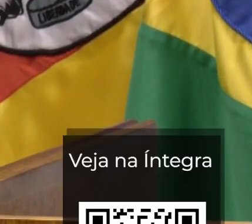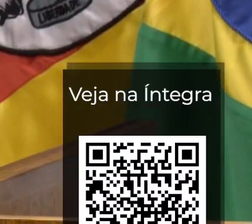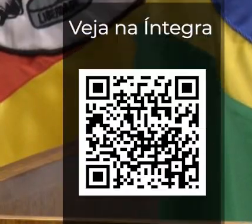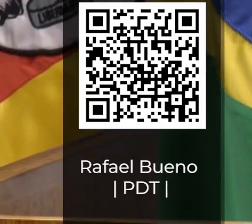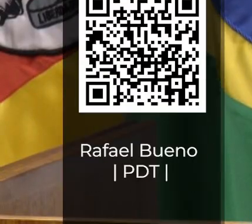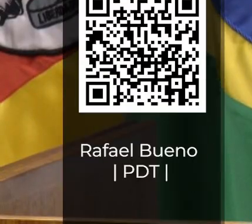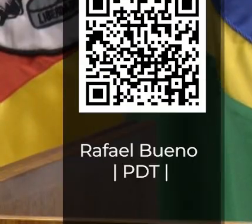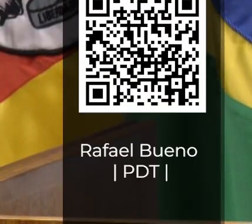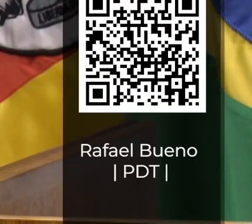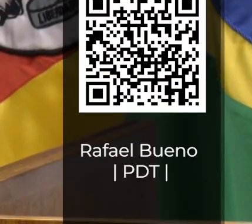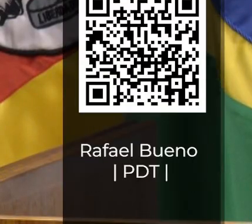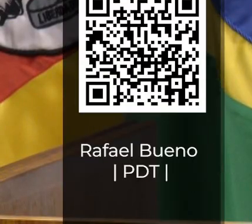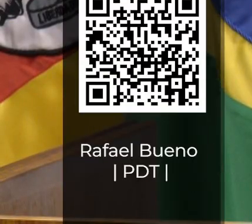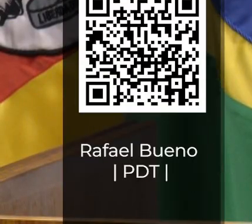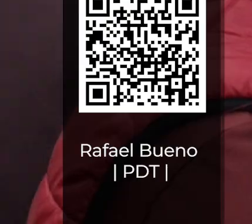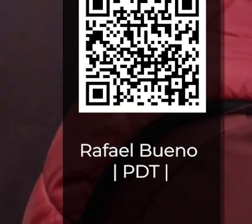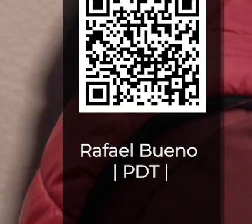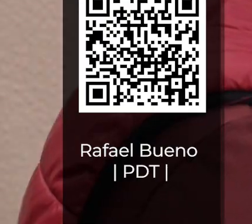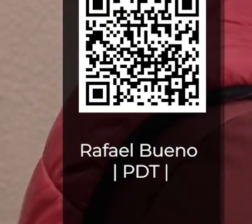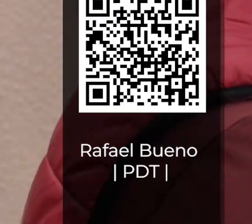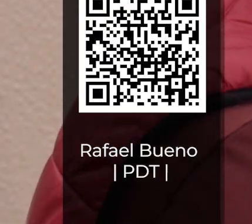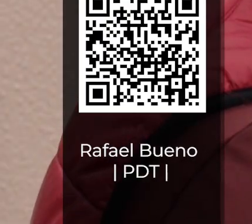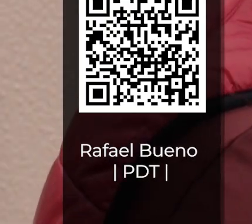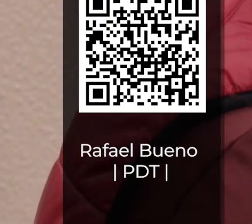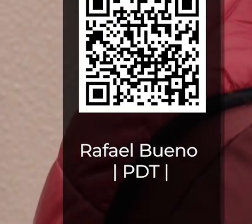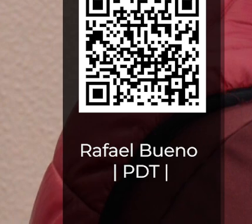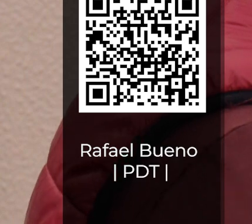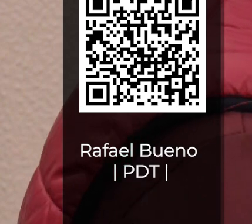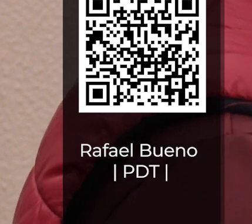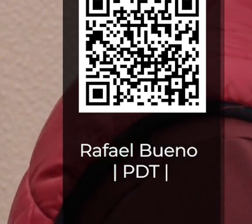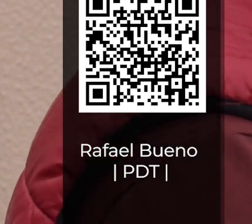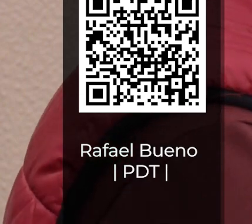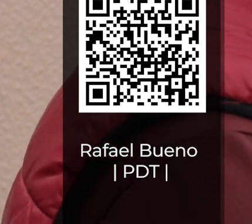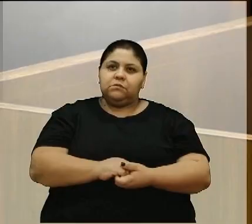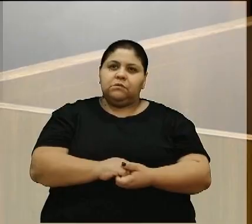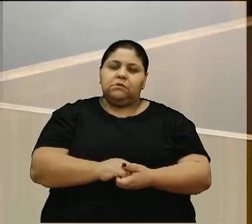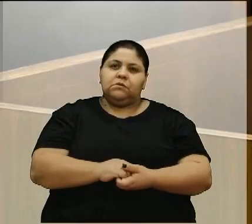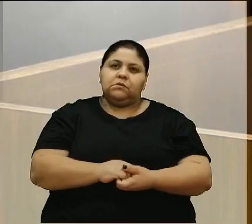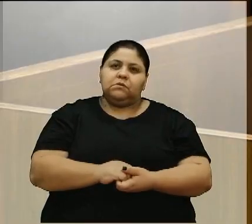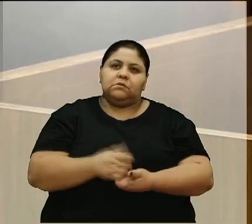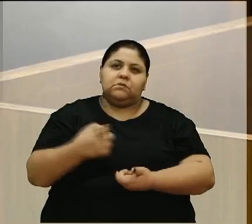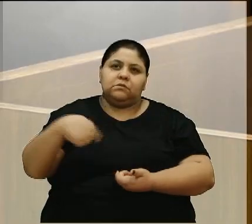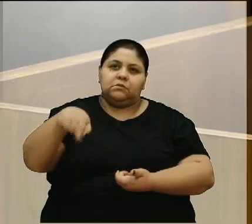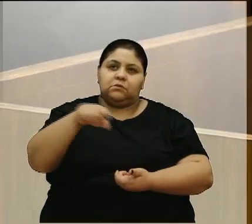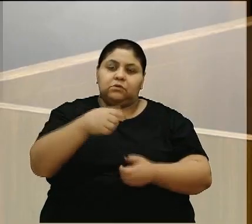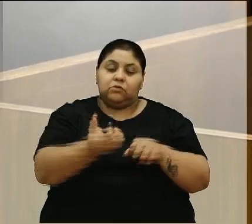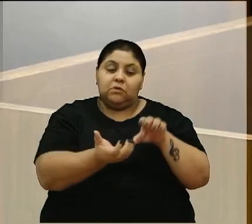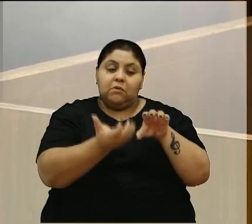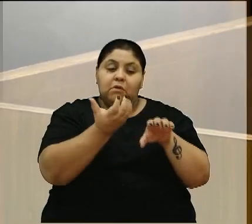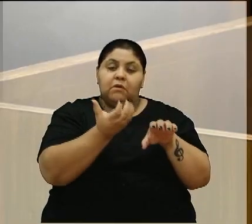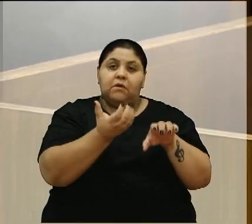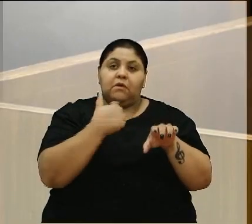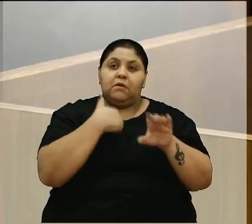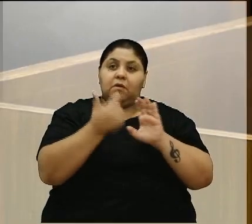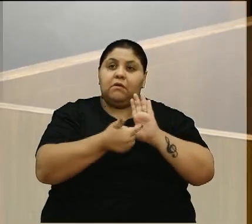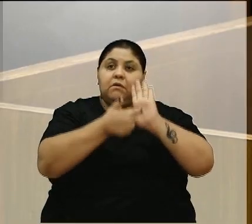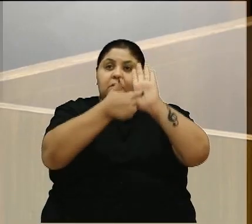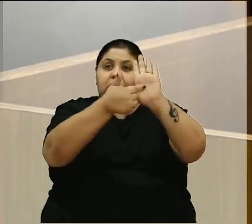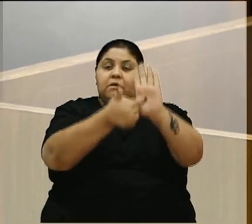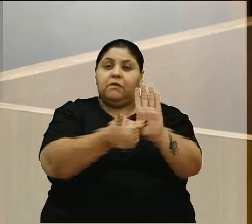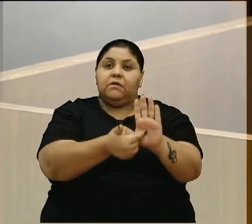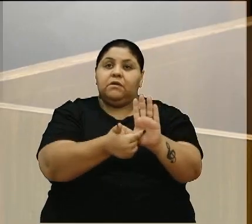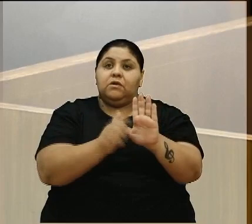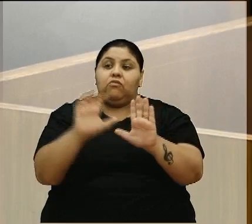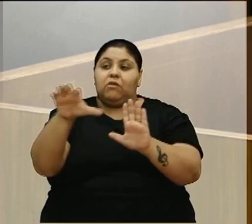Bueno defendeu a implementação da Universidade Federal em Caxias do Sul no Campus 8 da UCCS. Somos a Brasília e eu apresentei o Campus 8.